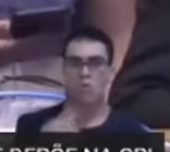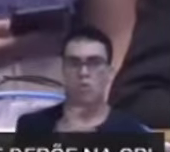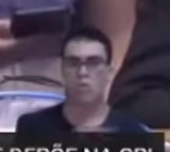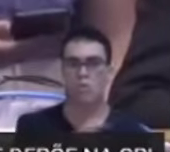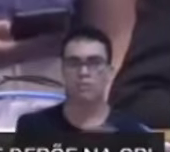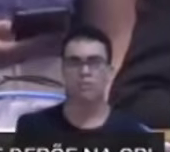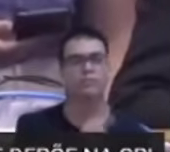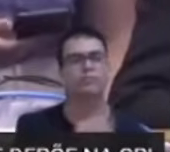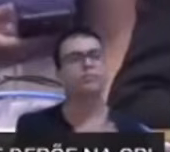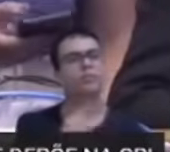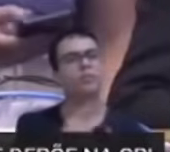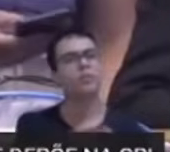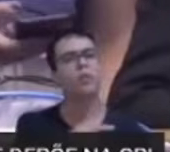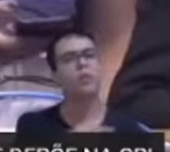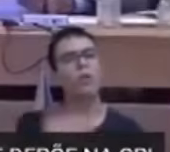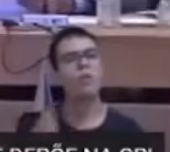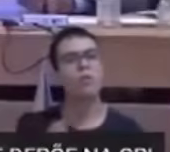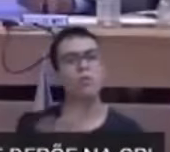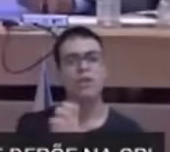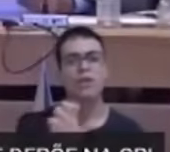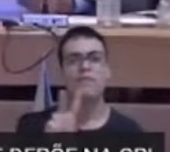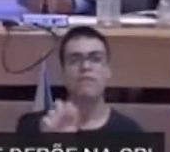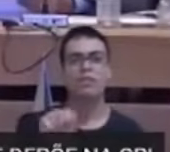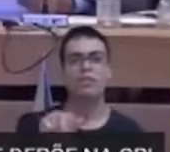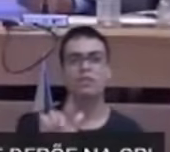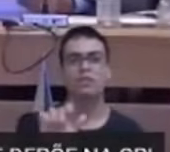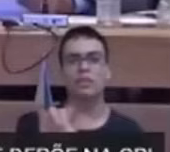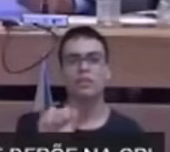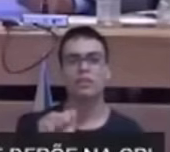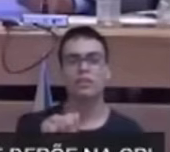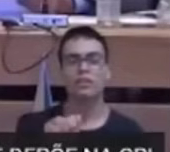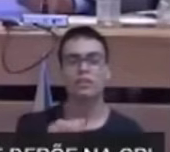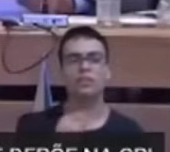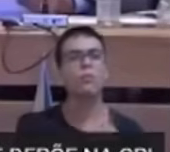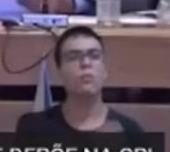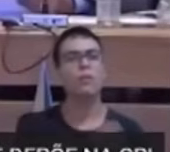Eu sou do evangélico. O senhor ficou com medo de quê? Veja bem, antes